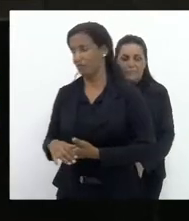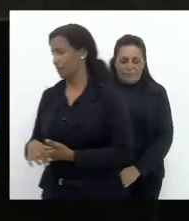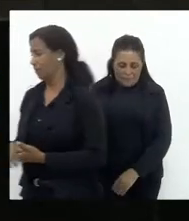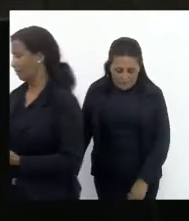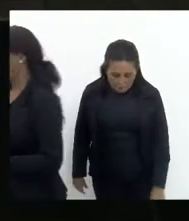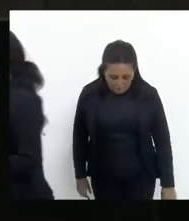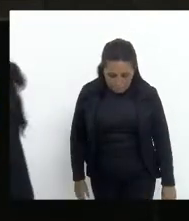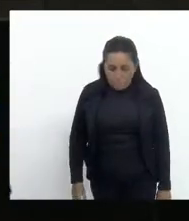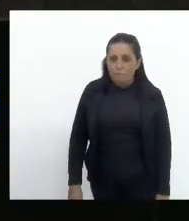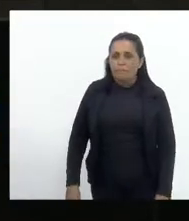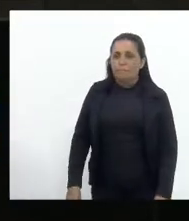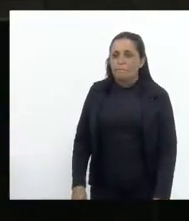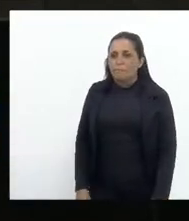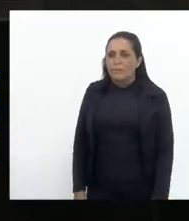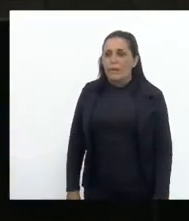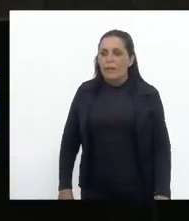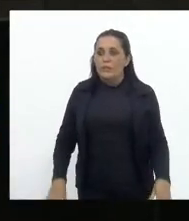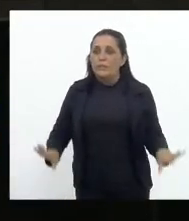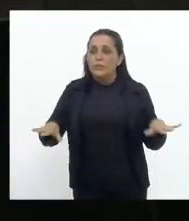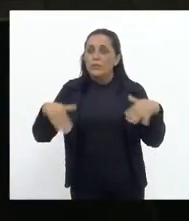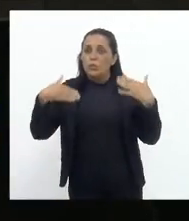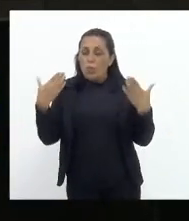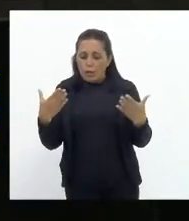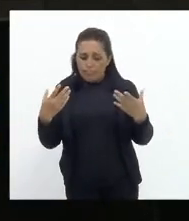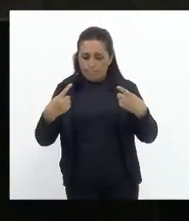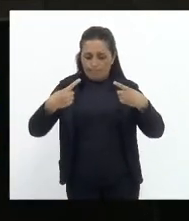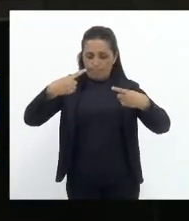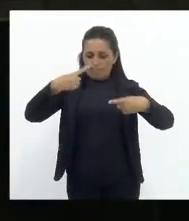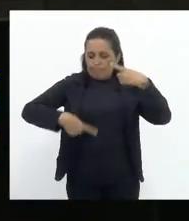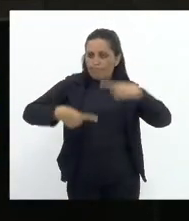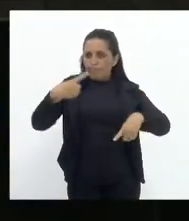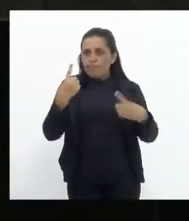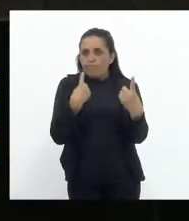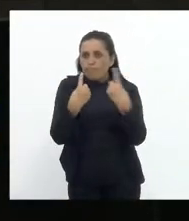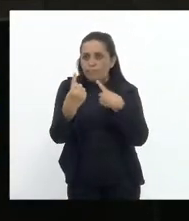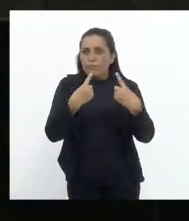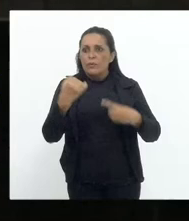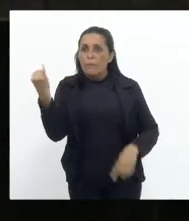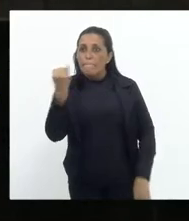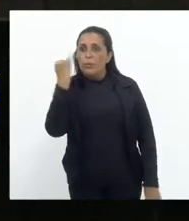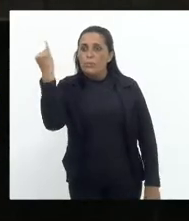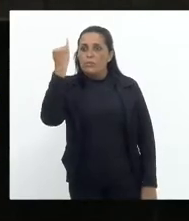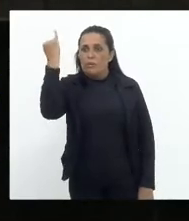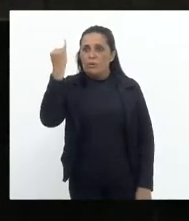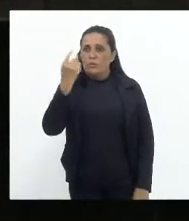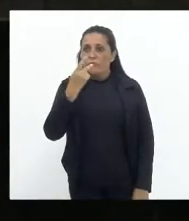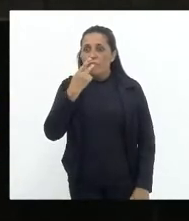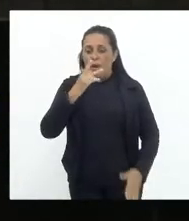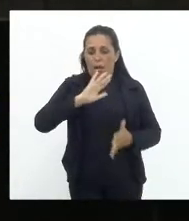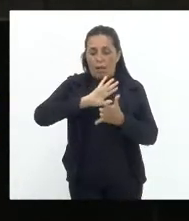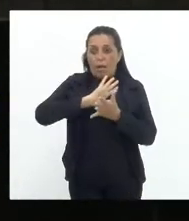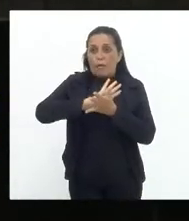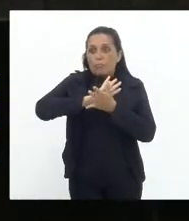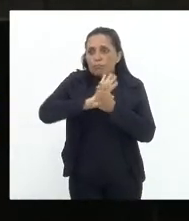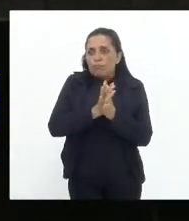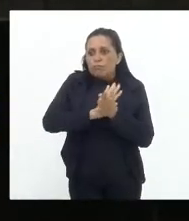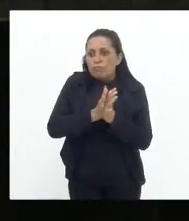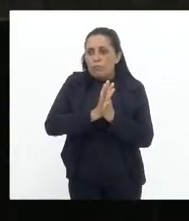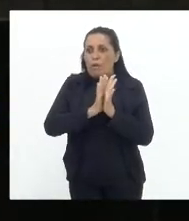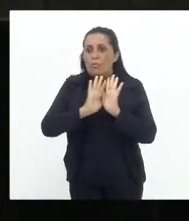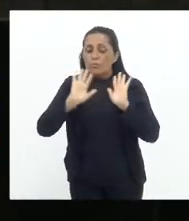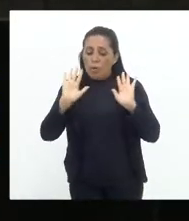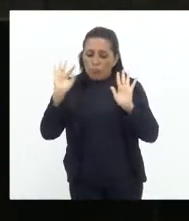que quando bater debatermos sobre a importância de falar do Rafa É mas não só de